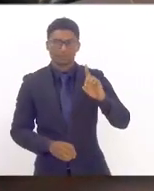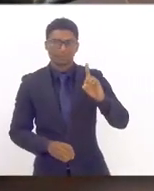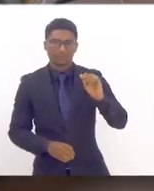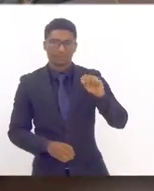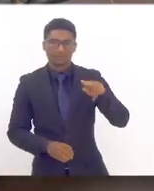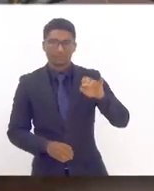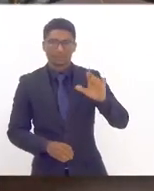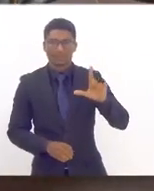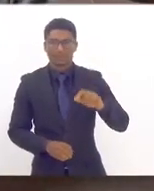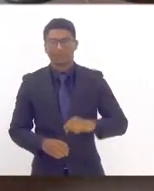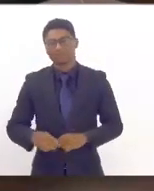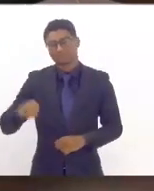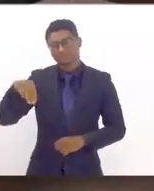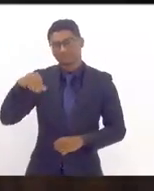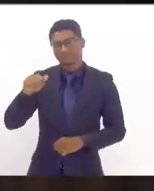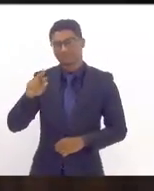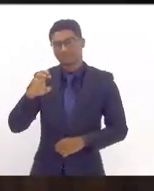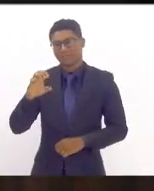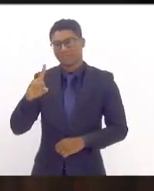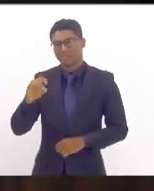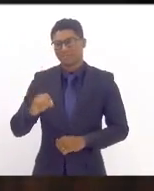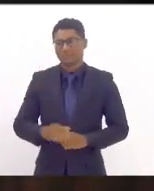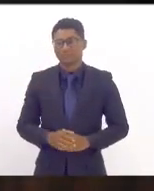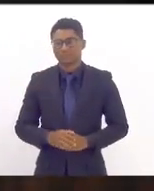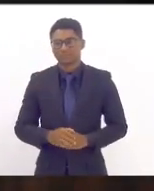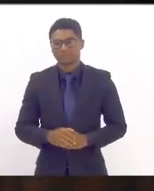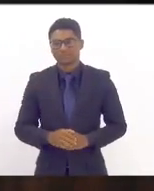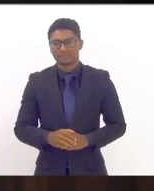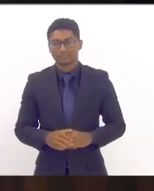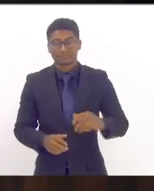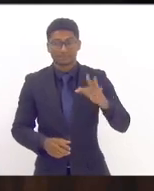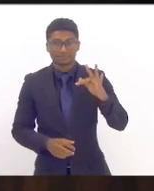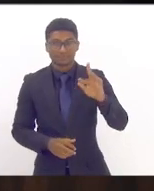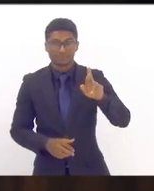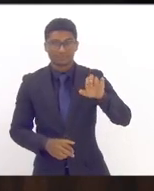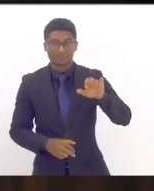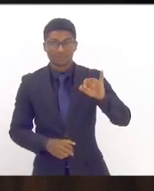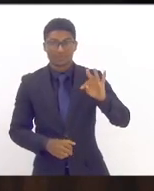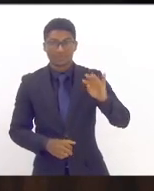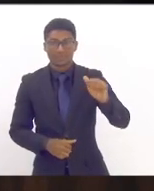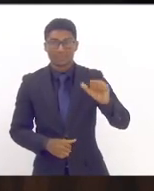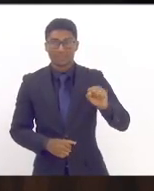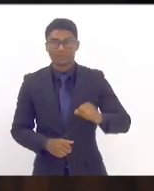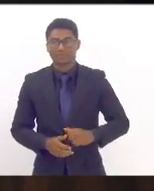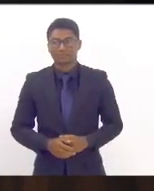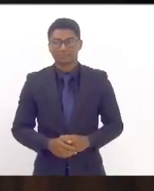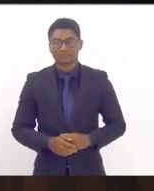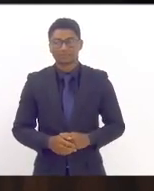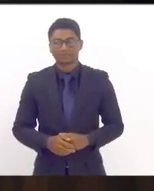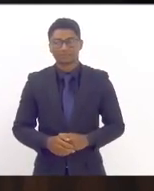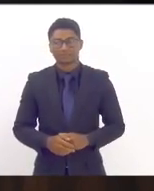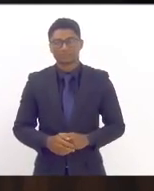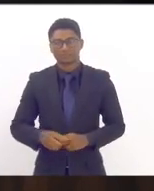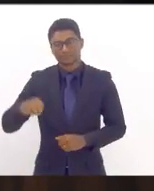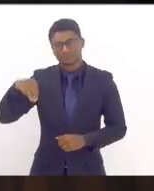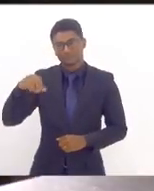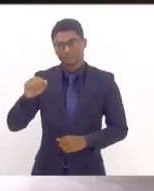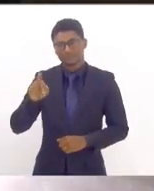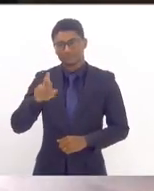Macedo Alexandre Freitas Márcio Gualberto